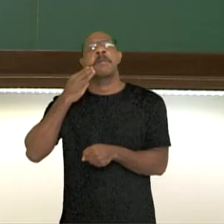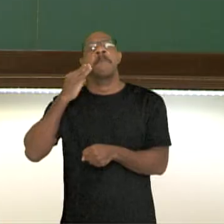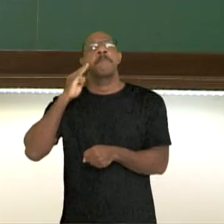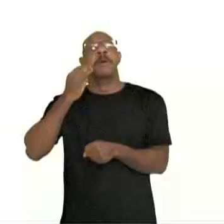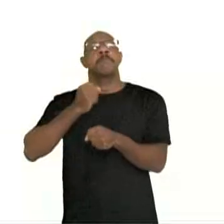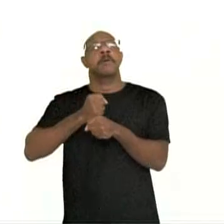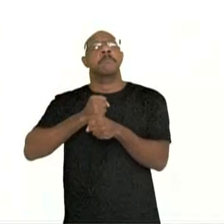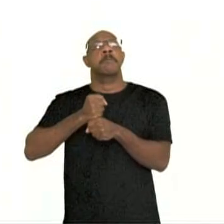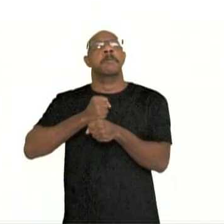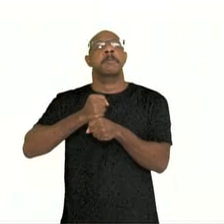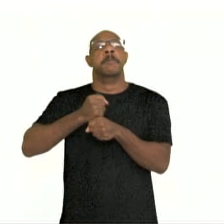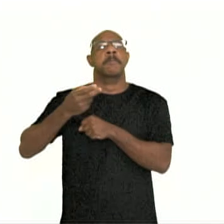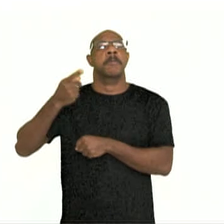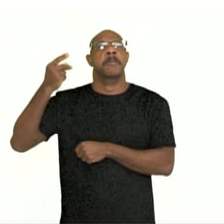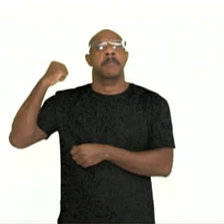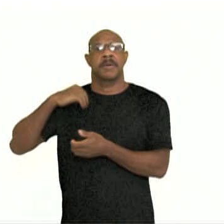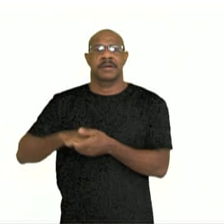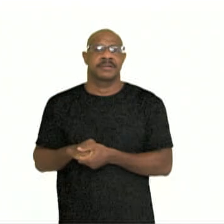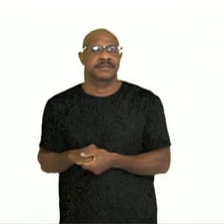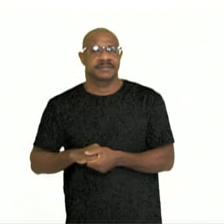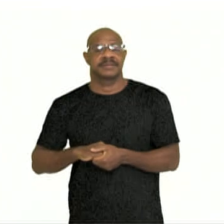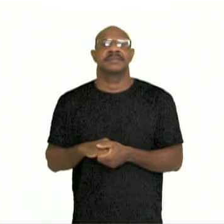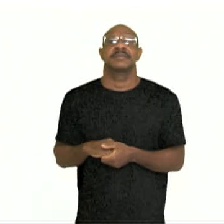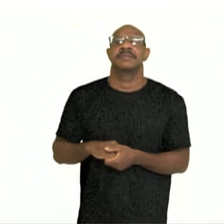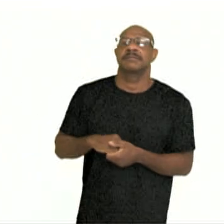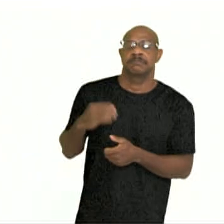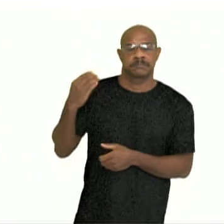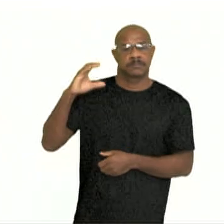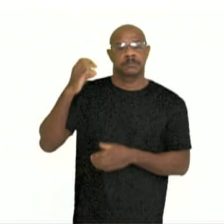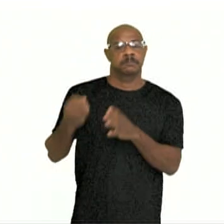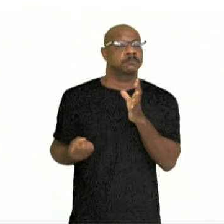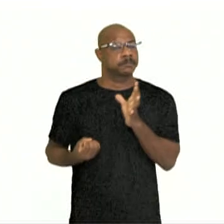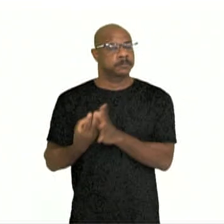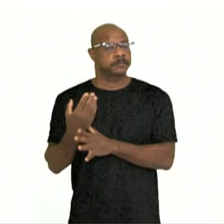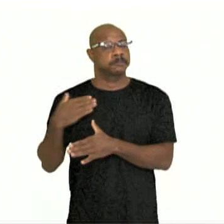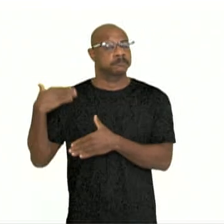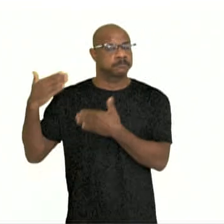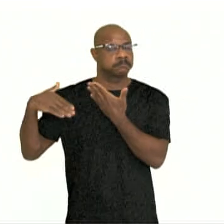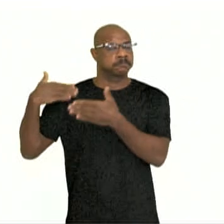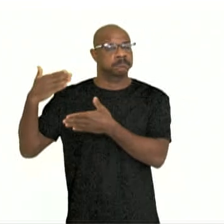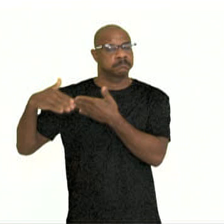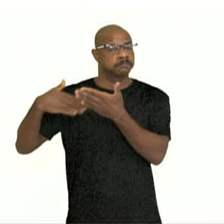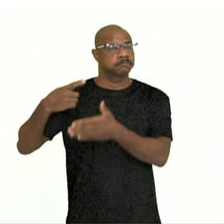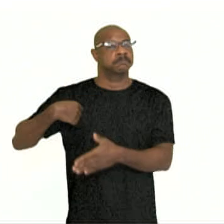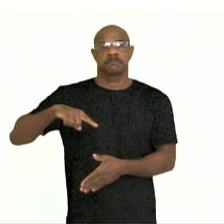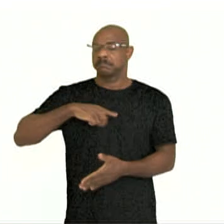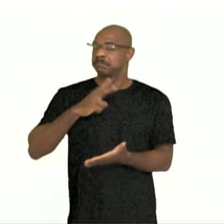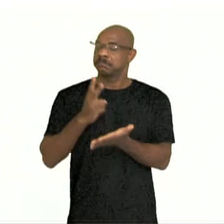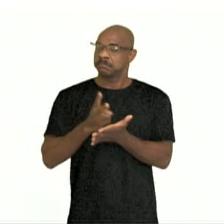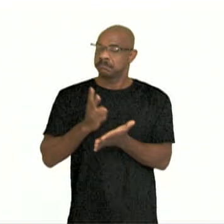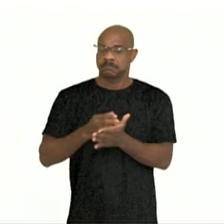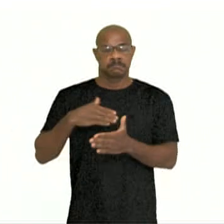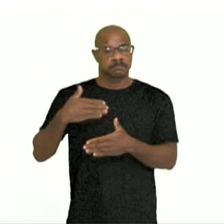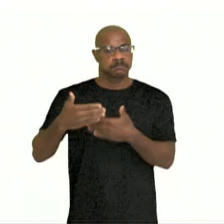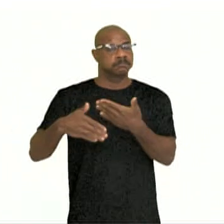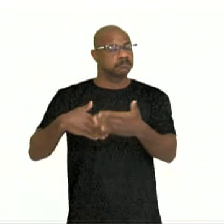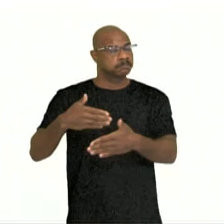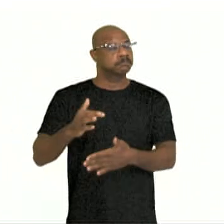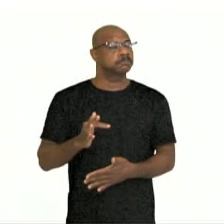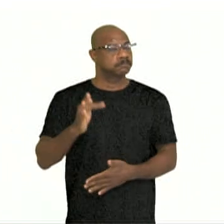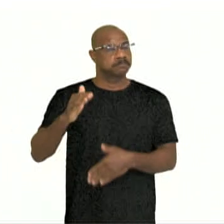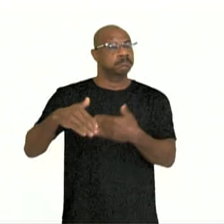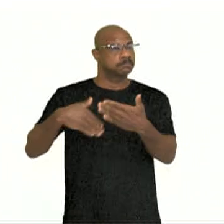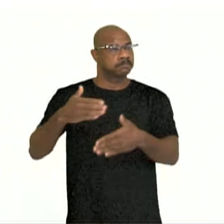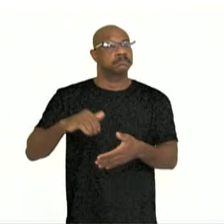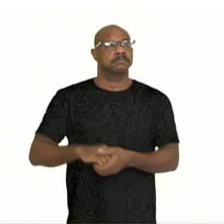vêm construindo esse edifício chamado ciência e nós temos que dar continuidade a ela. Então,